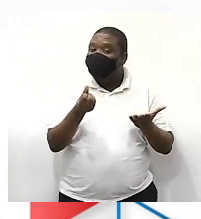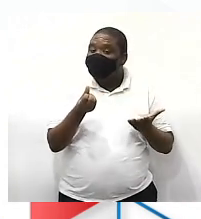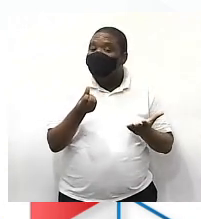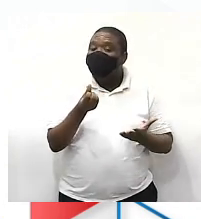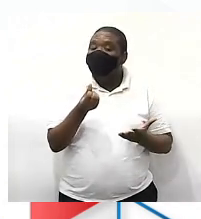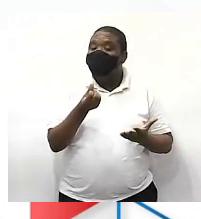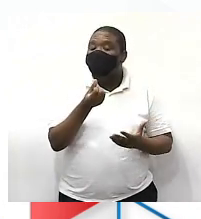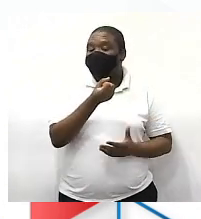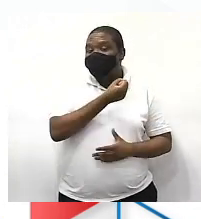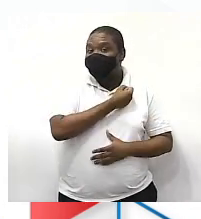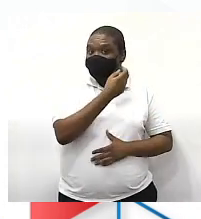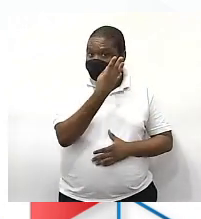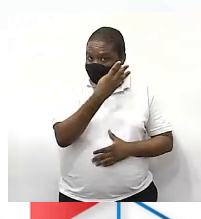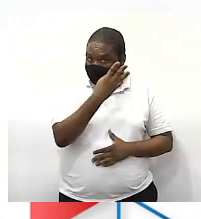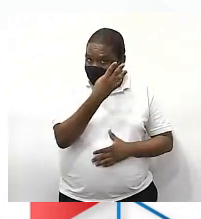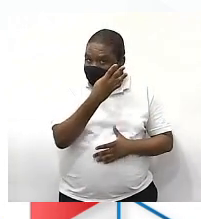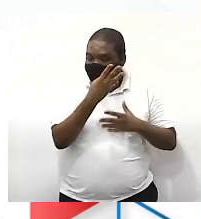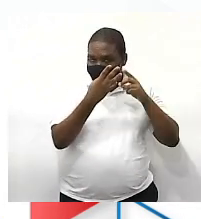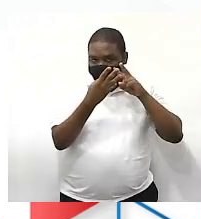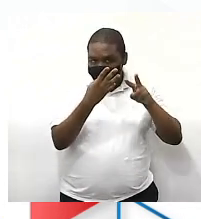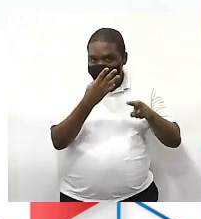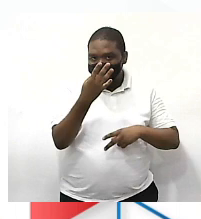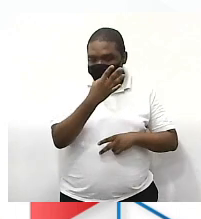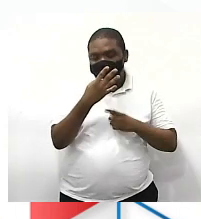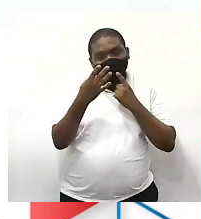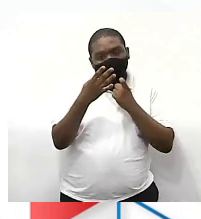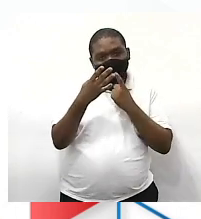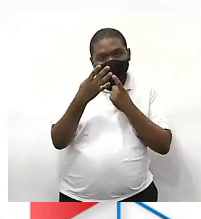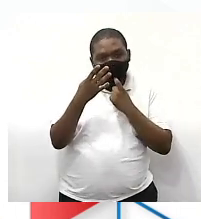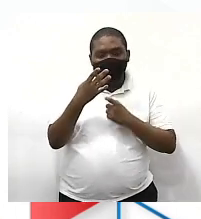número 4, ok? Observa o número 4 aí, está em vermelho.